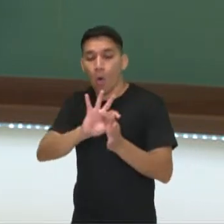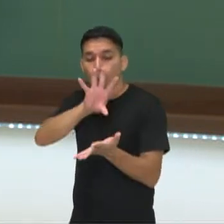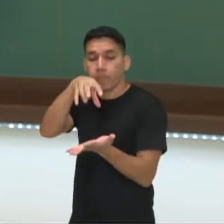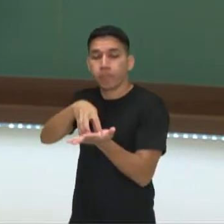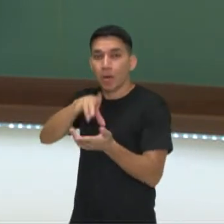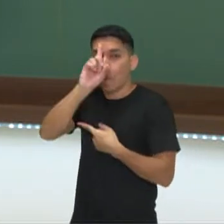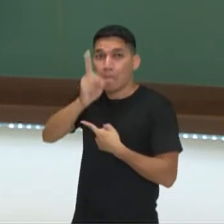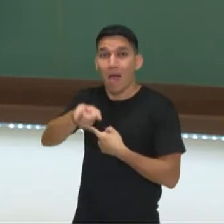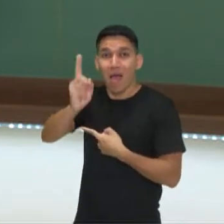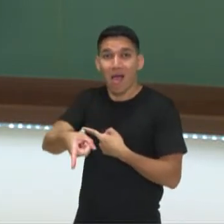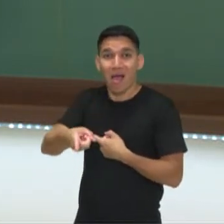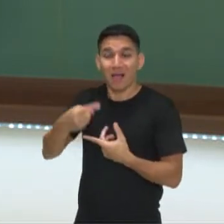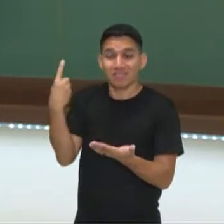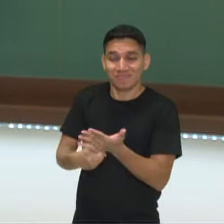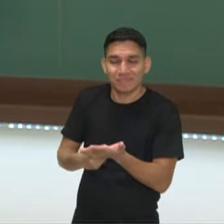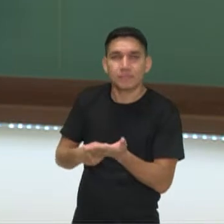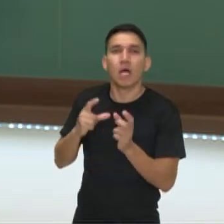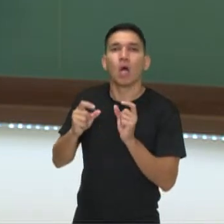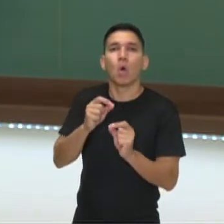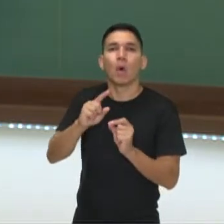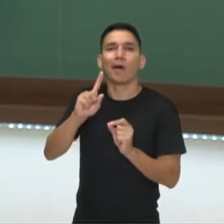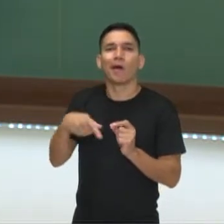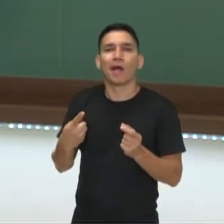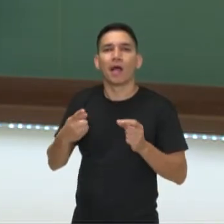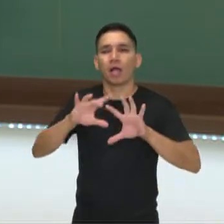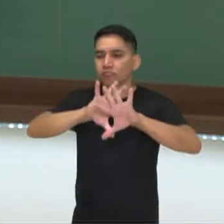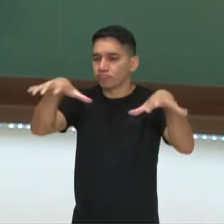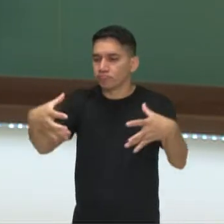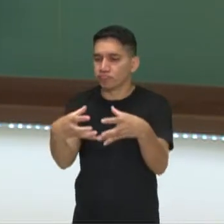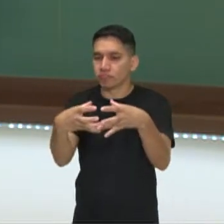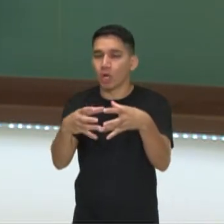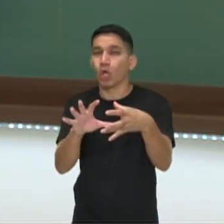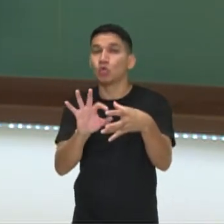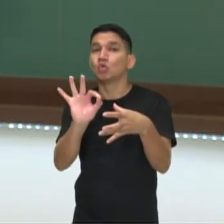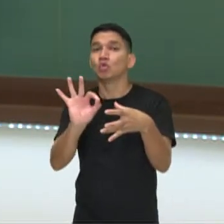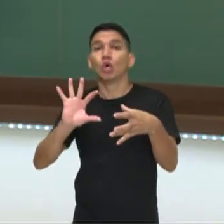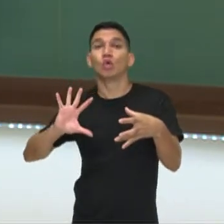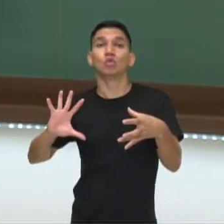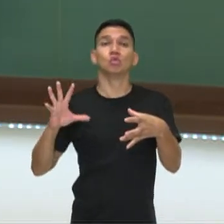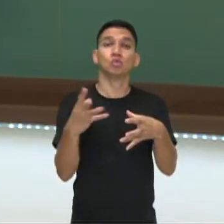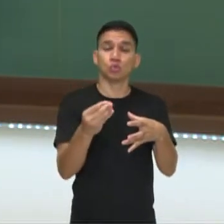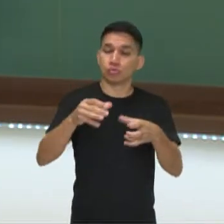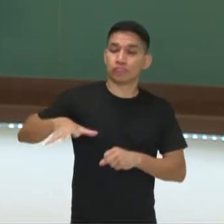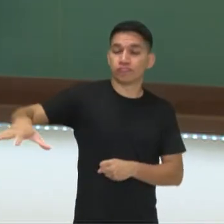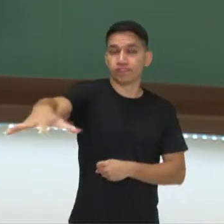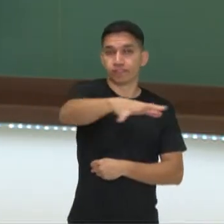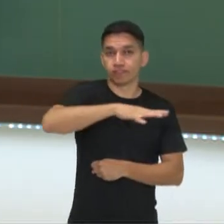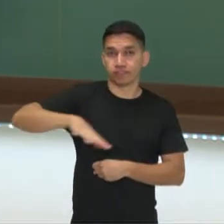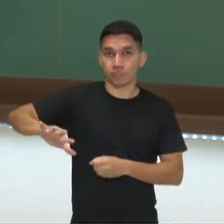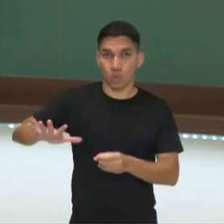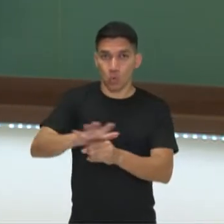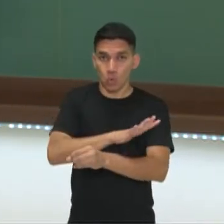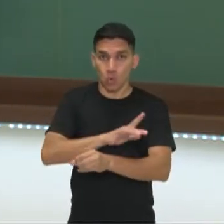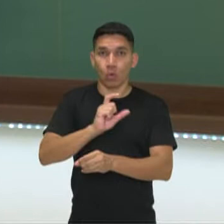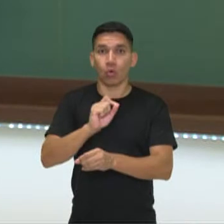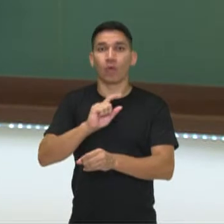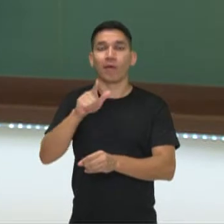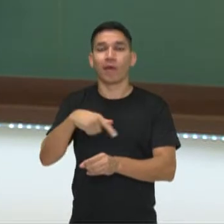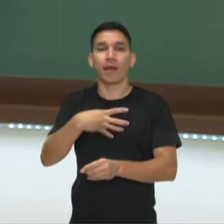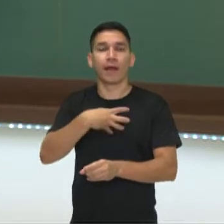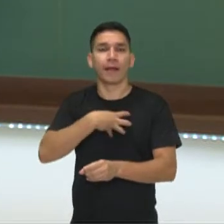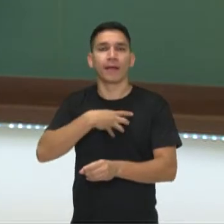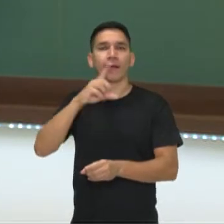que manda, que ele, de certa forma, engloba de maneira grande, né, de maneira total, o poder